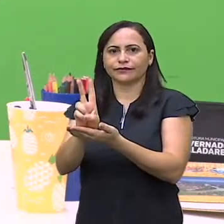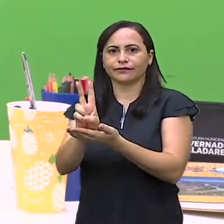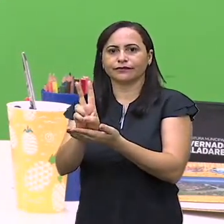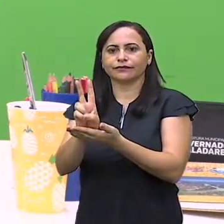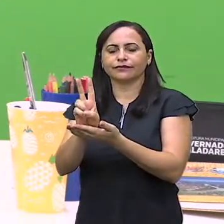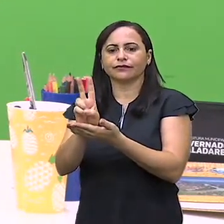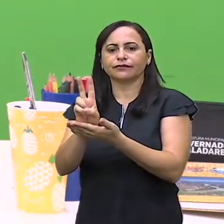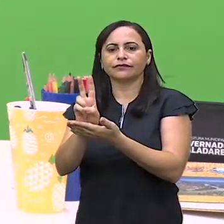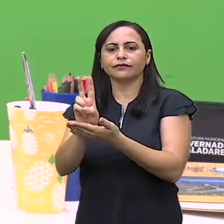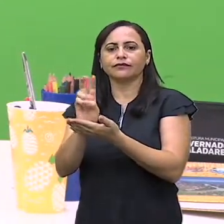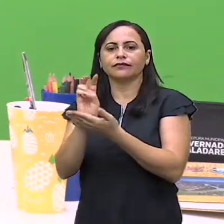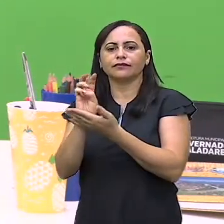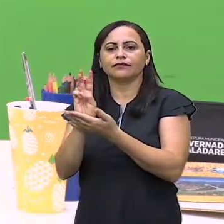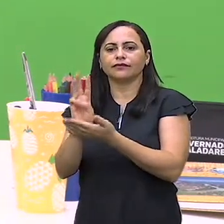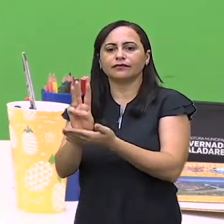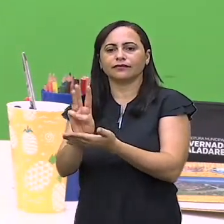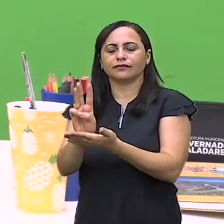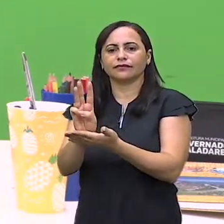Dois.